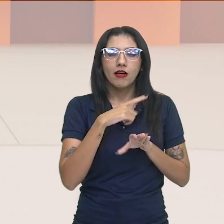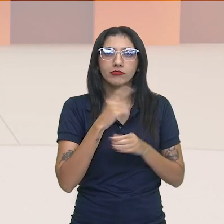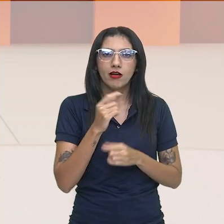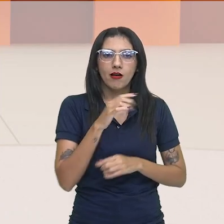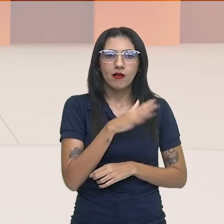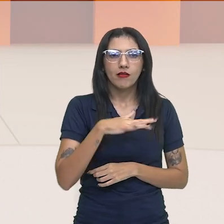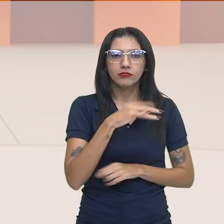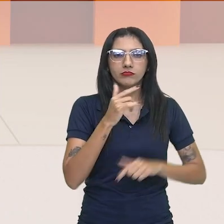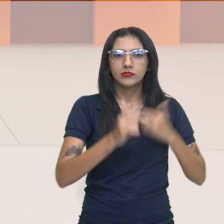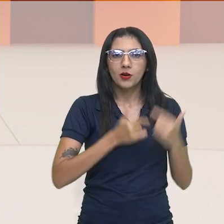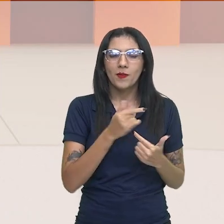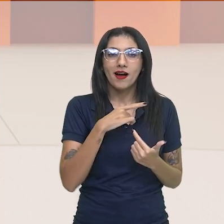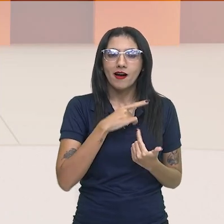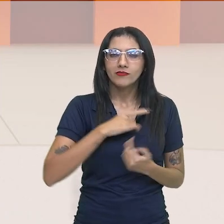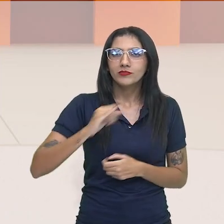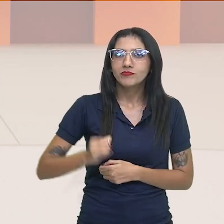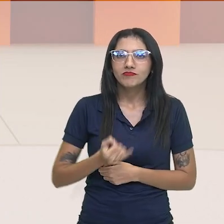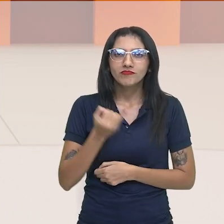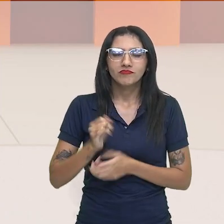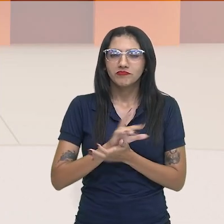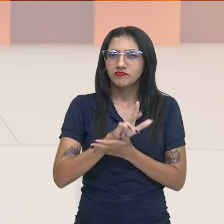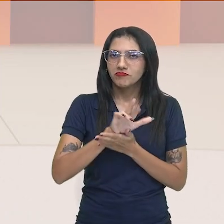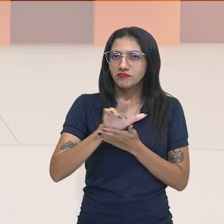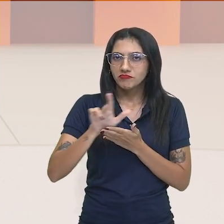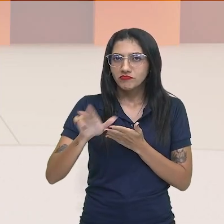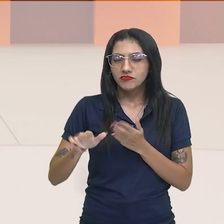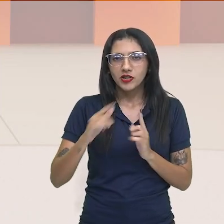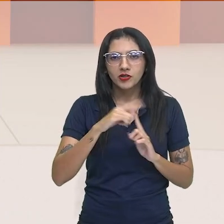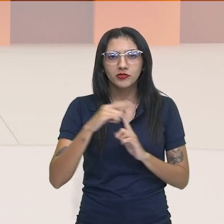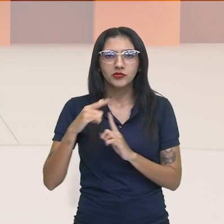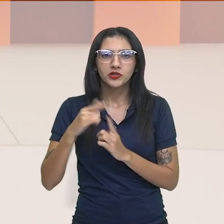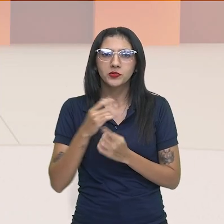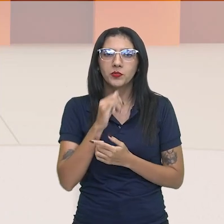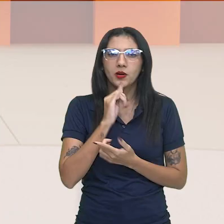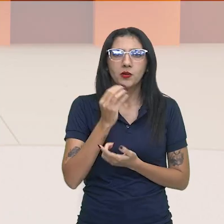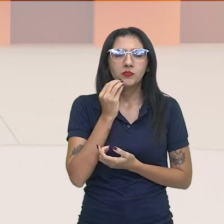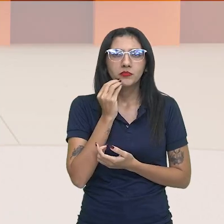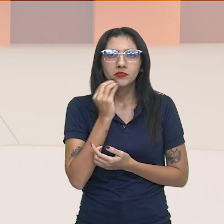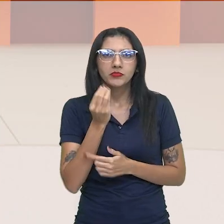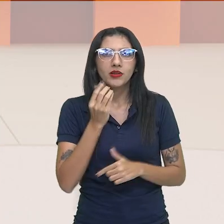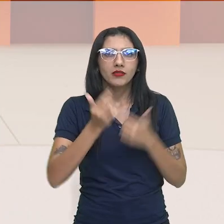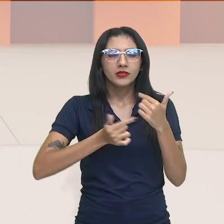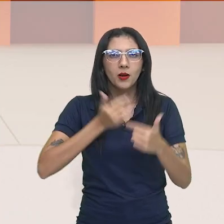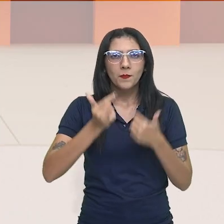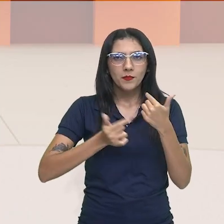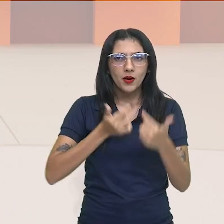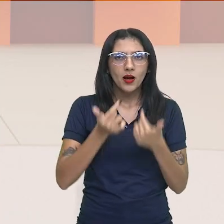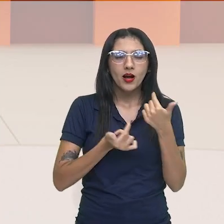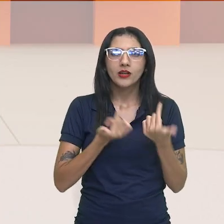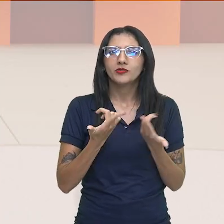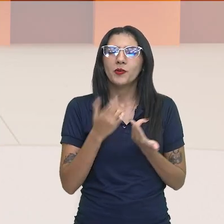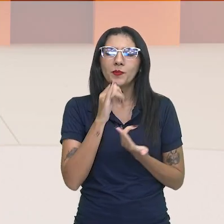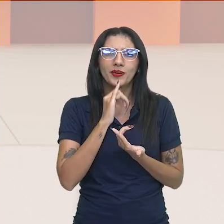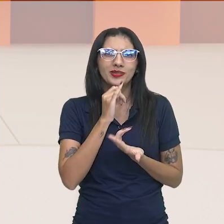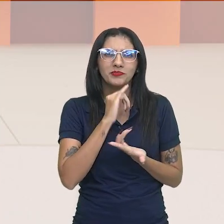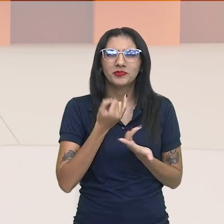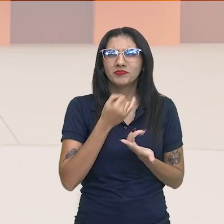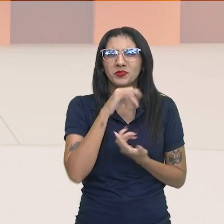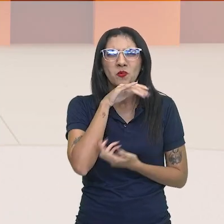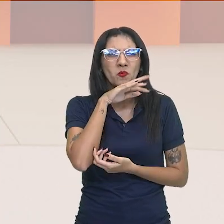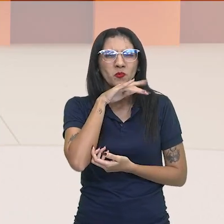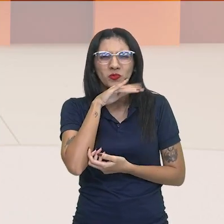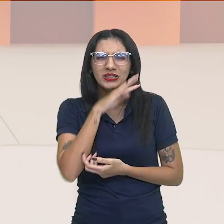foi explorada em todas as suas formas, condições de trabalho, né? Eram condições insalubres,